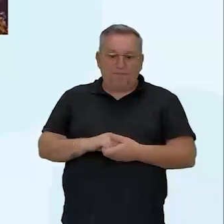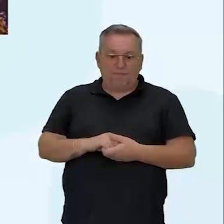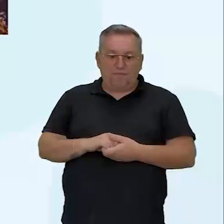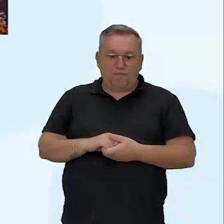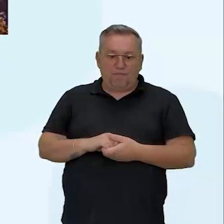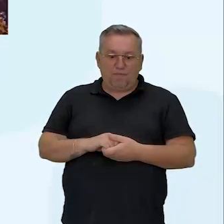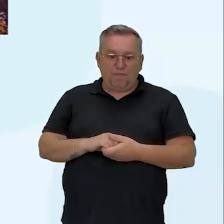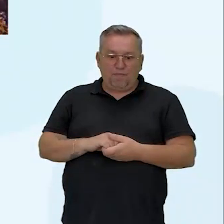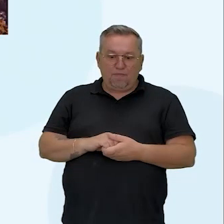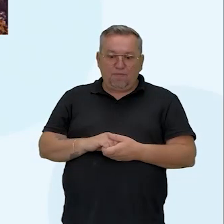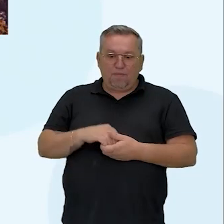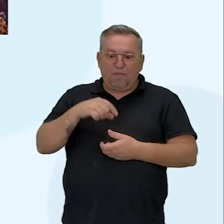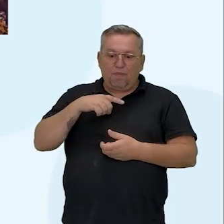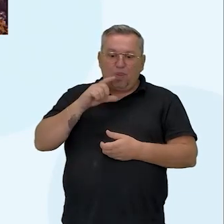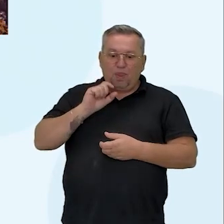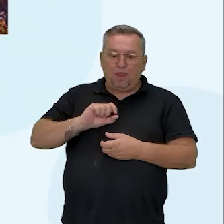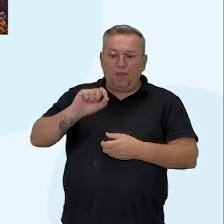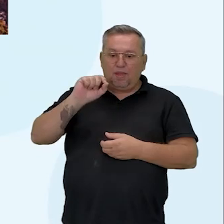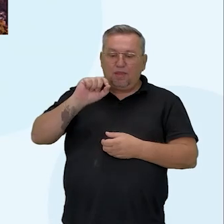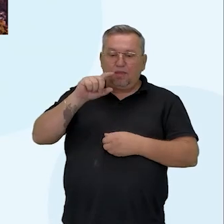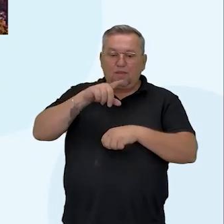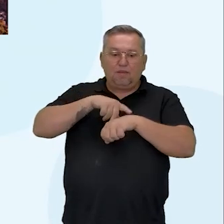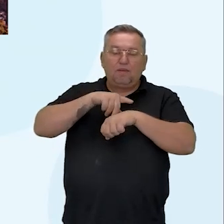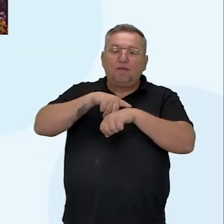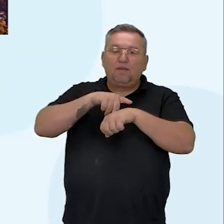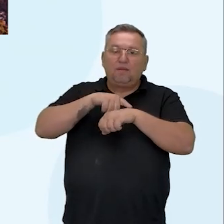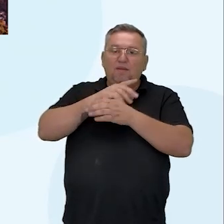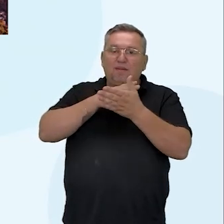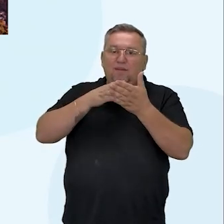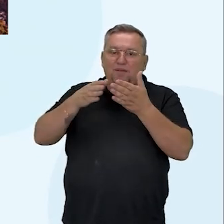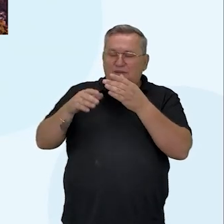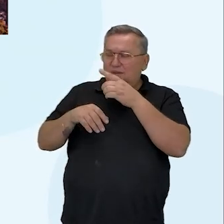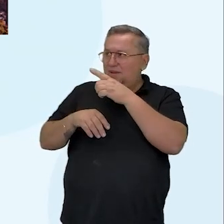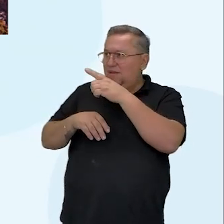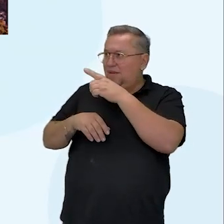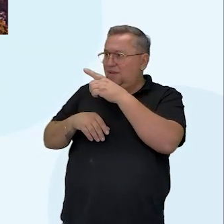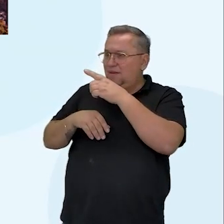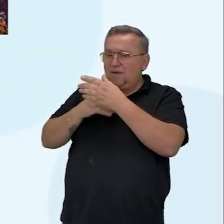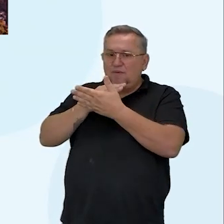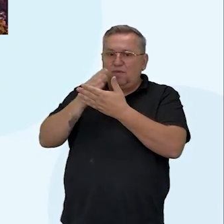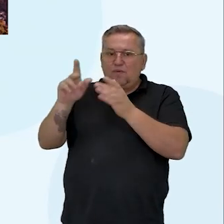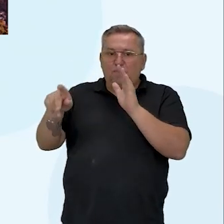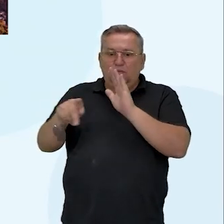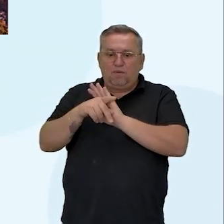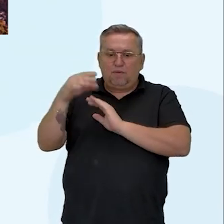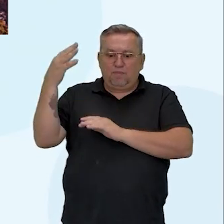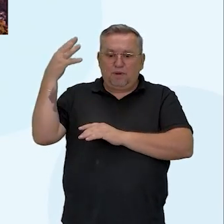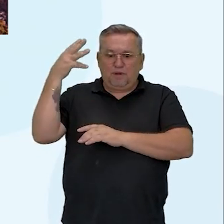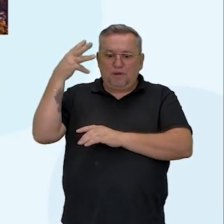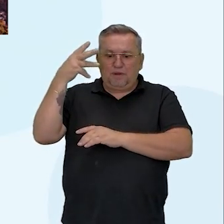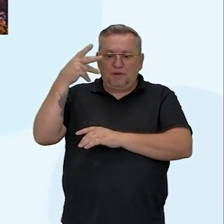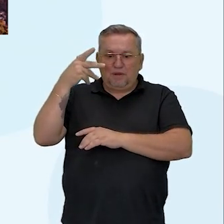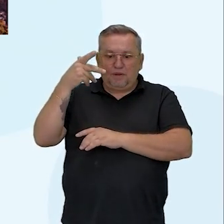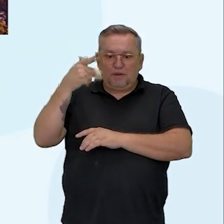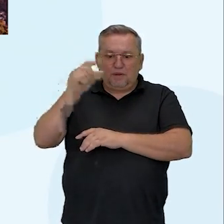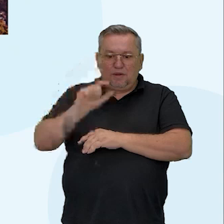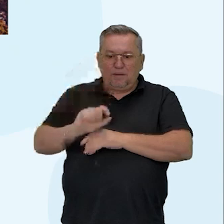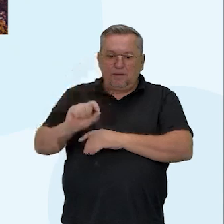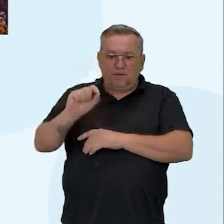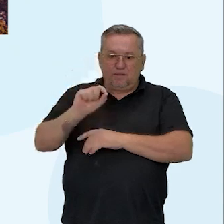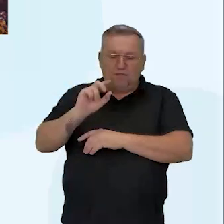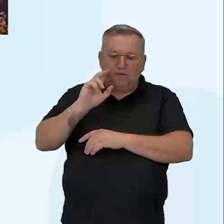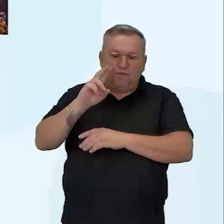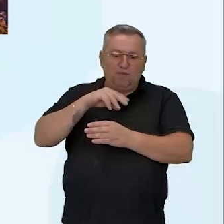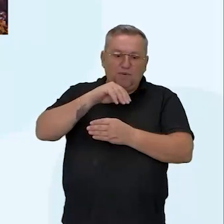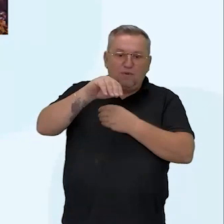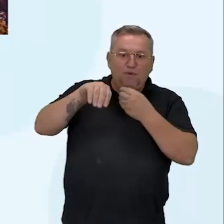Uma curiosidade aí, foi nesse período que o Brasil construiu uma das estéticas mais belas de sua história,